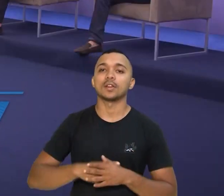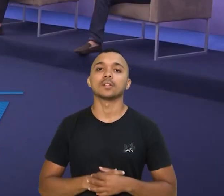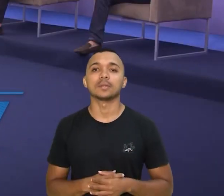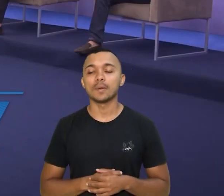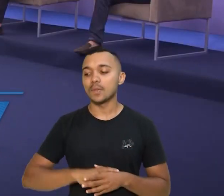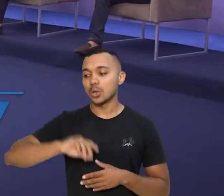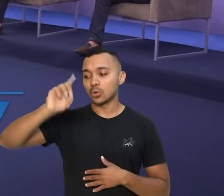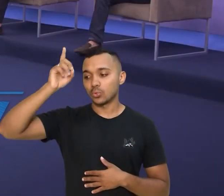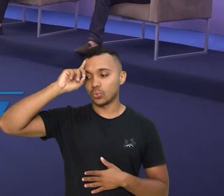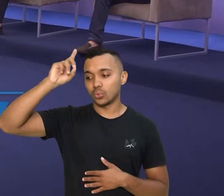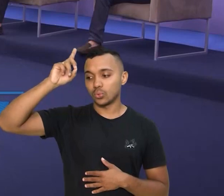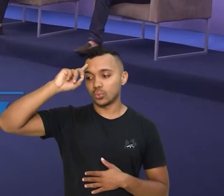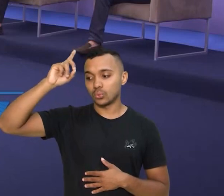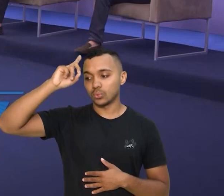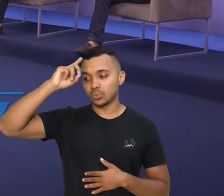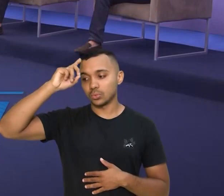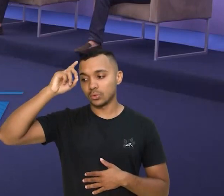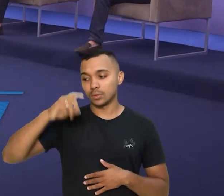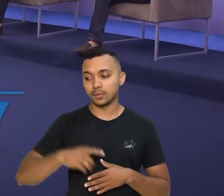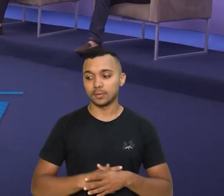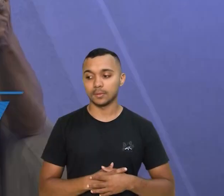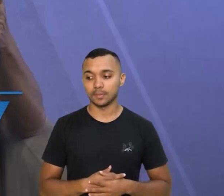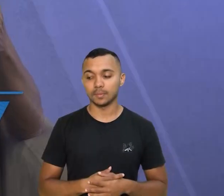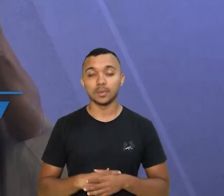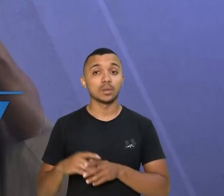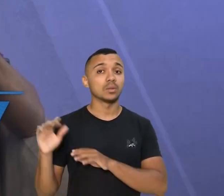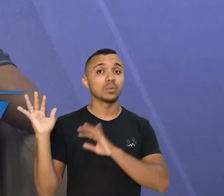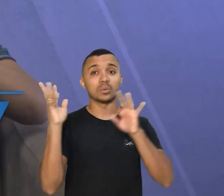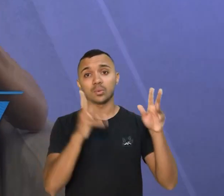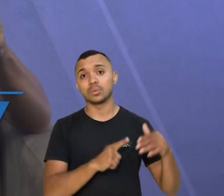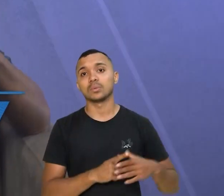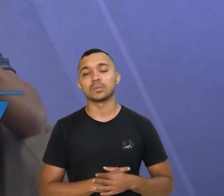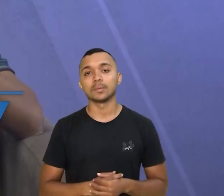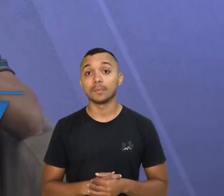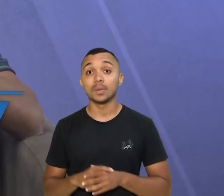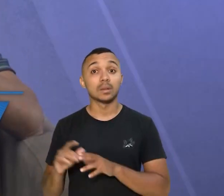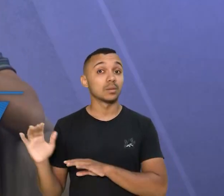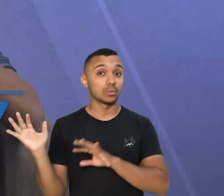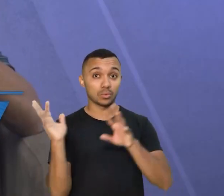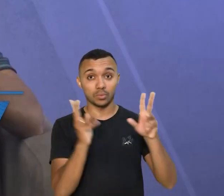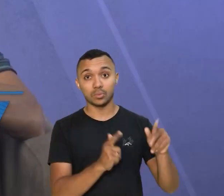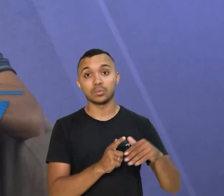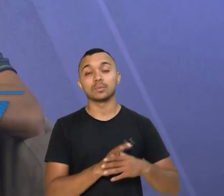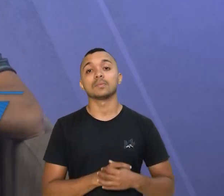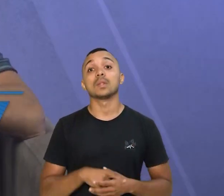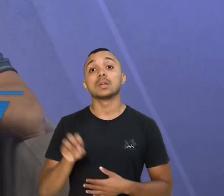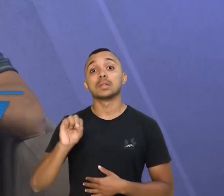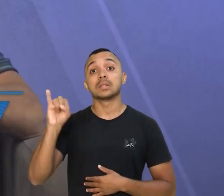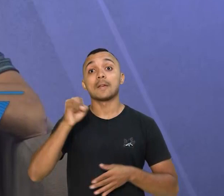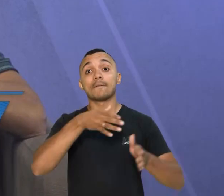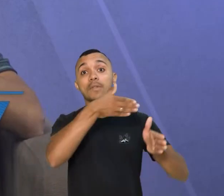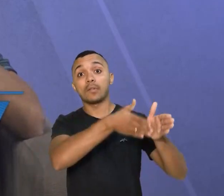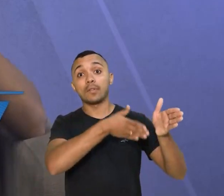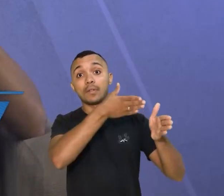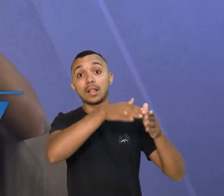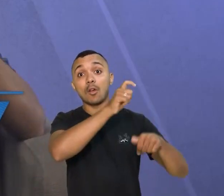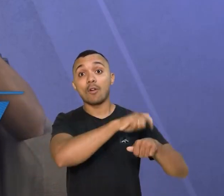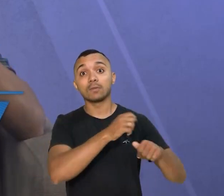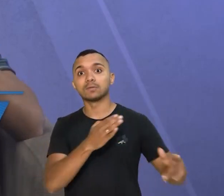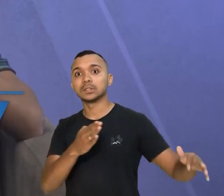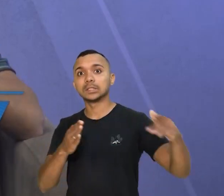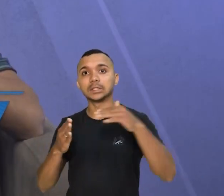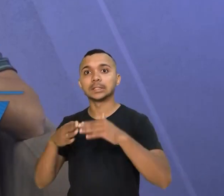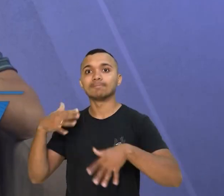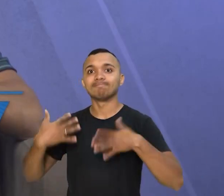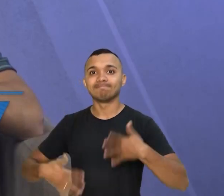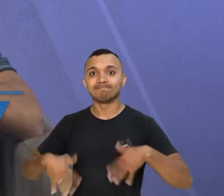Tem, né? Todos os detalhes. E você confronta todos. Você joga contra todos. Então, quando o Ferroviário for para o mata-mata, é que começa